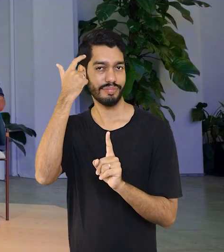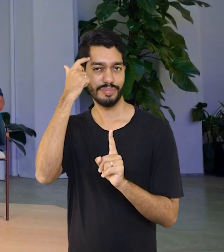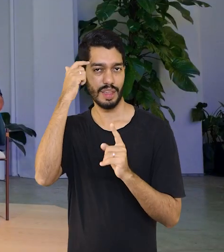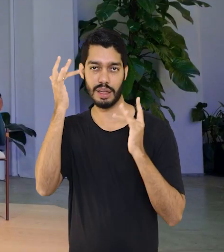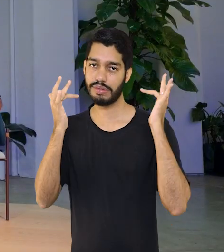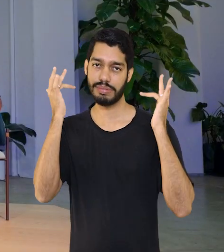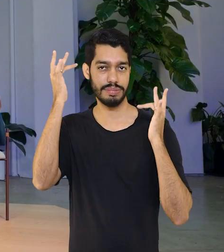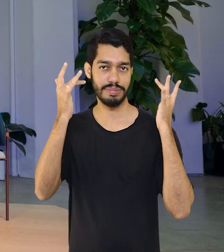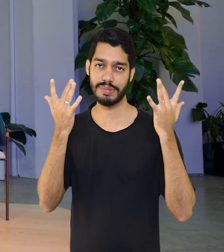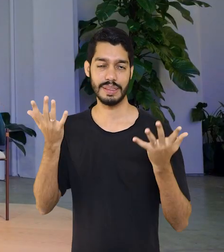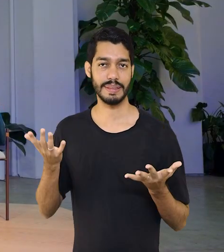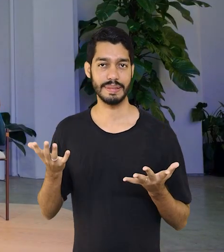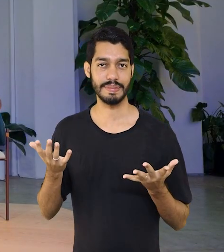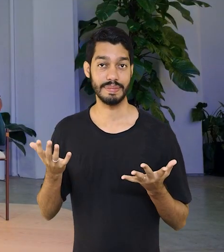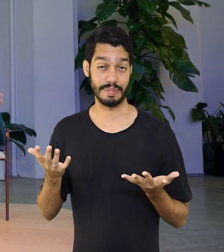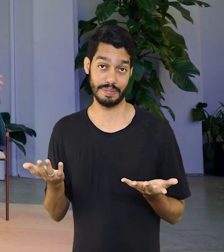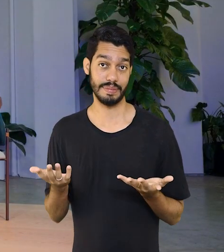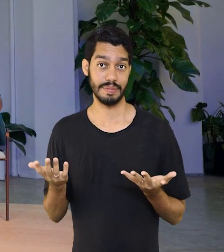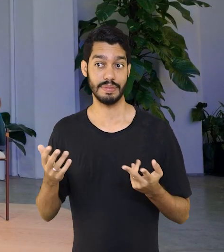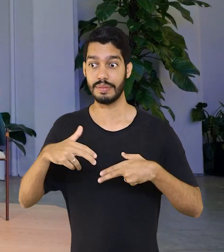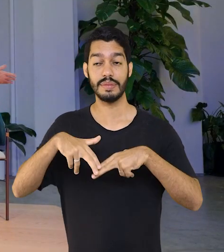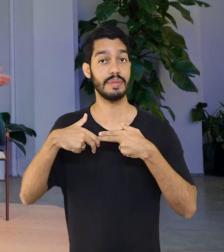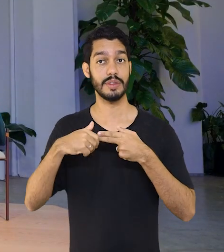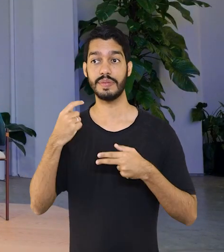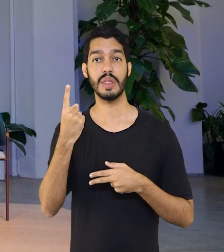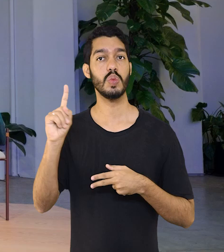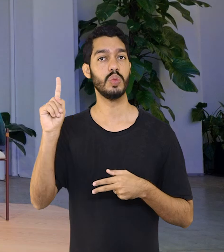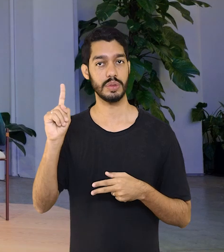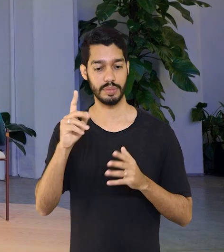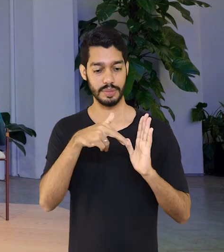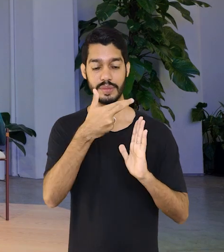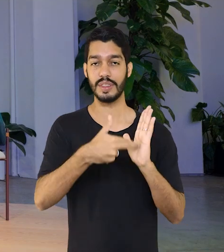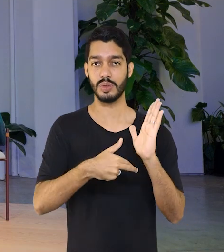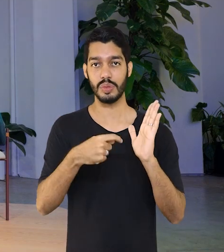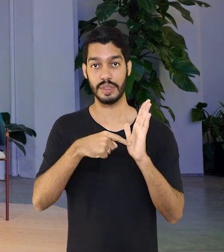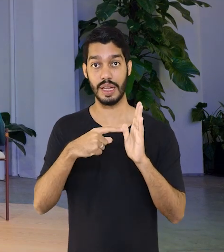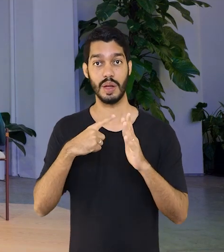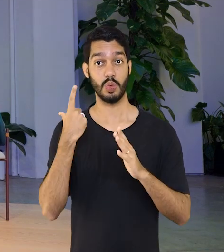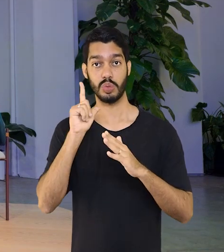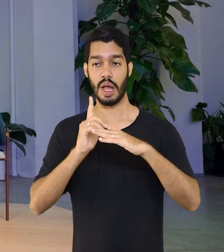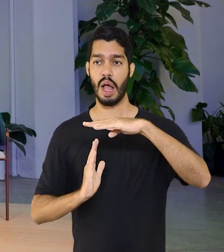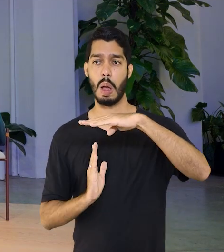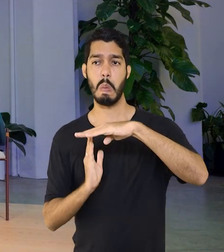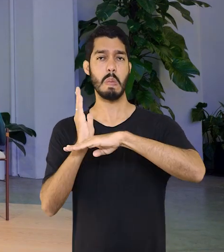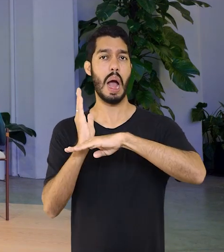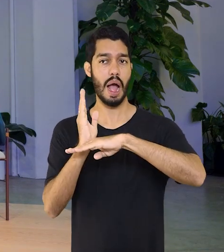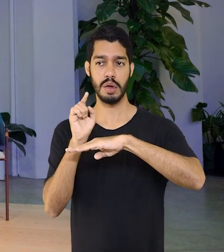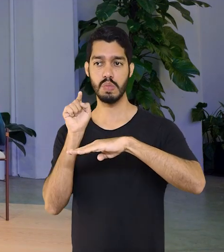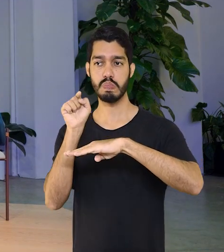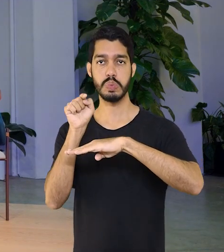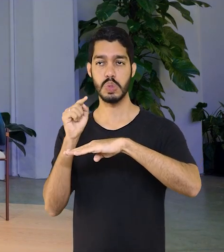É piração, tá? Porque tudo, o último relatório de pontos de ruptura, é